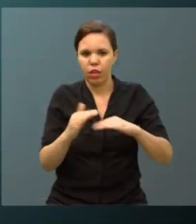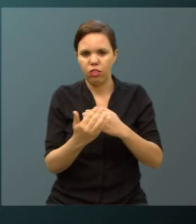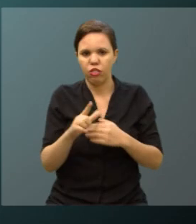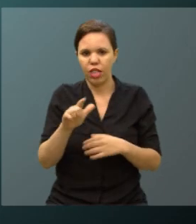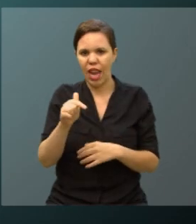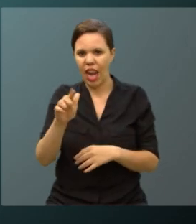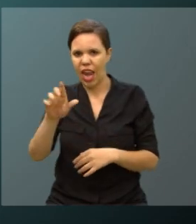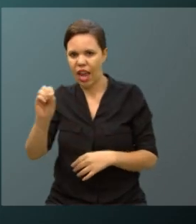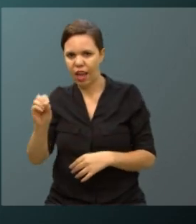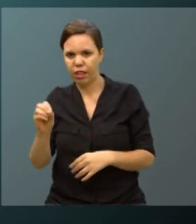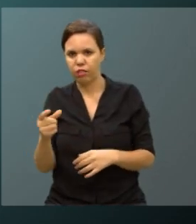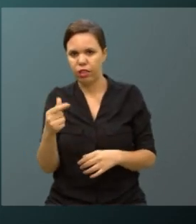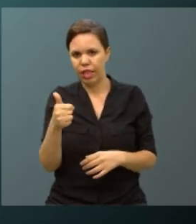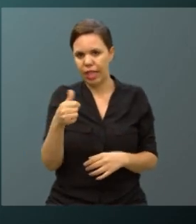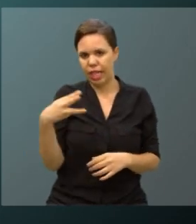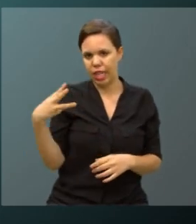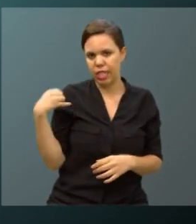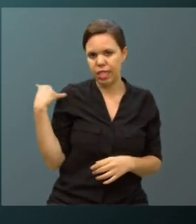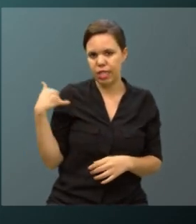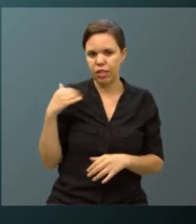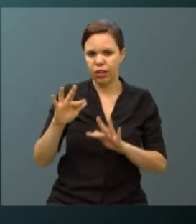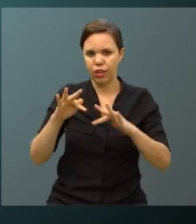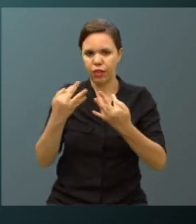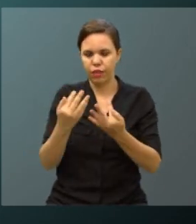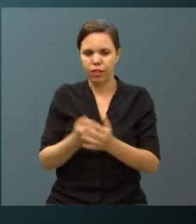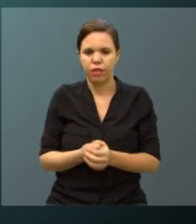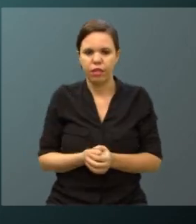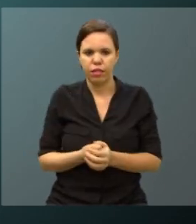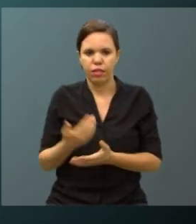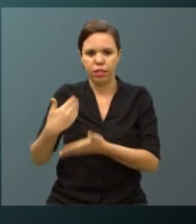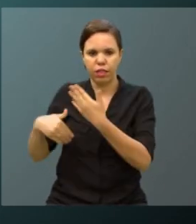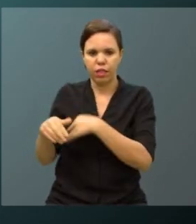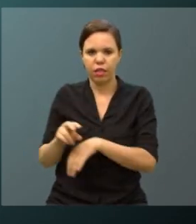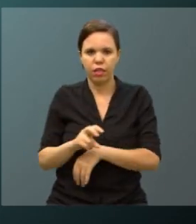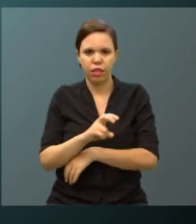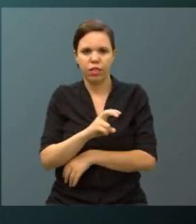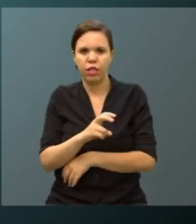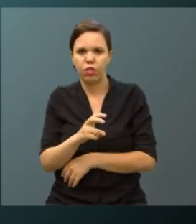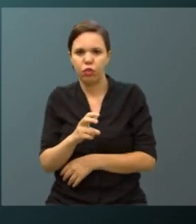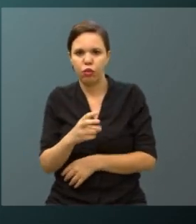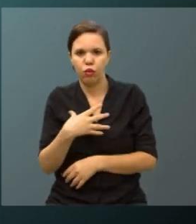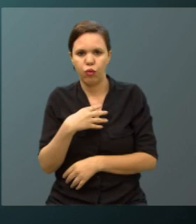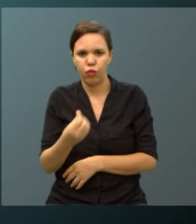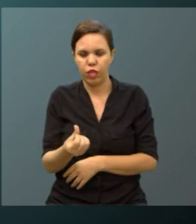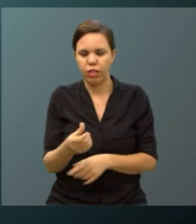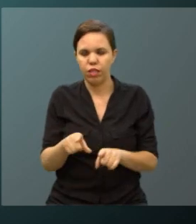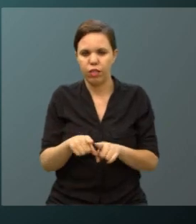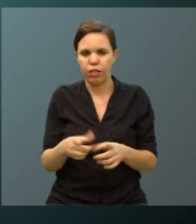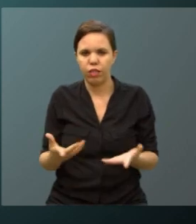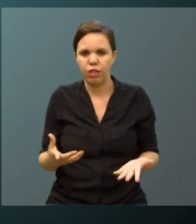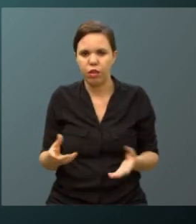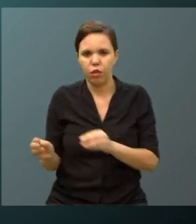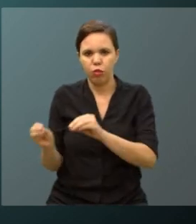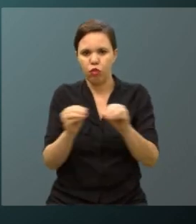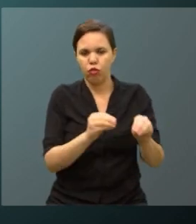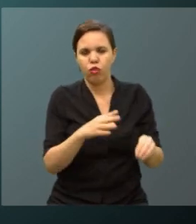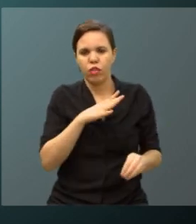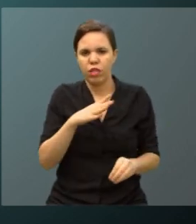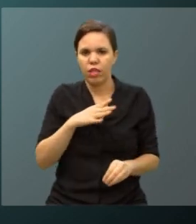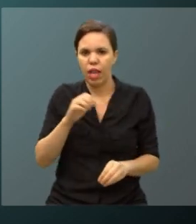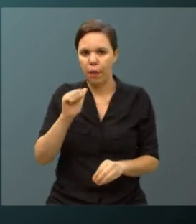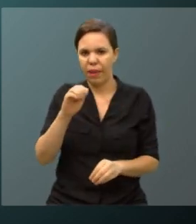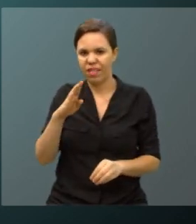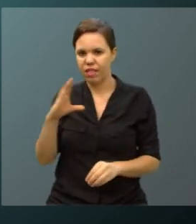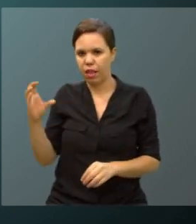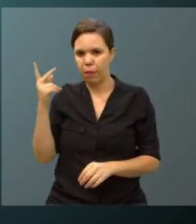Lago. Aos 13 anos, a família em que ele era o quinto de seis filhos mudou-se para a cidade de São Caetano, no ABC